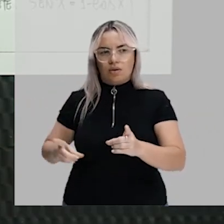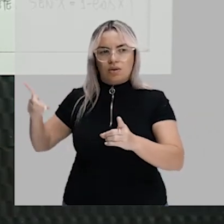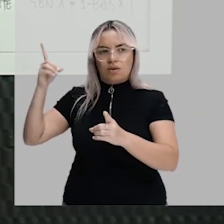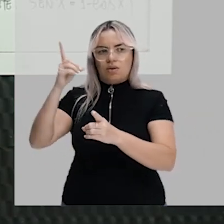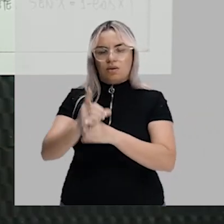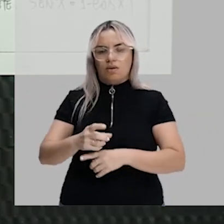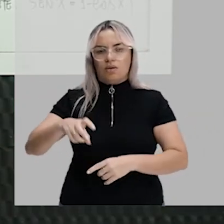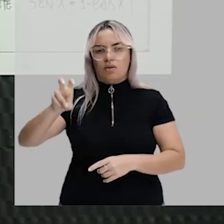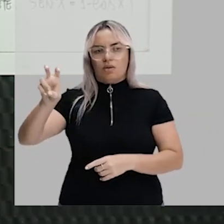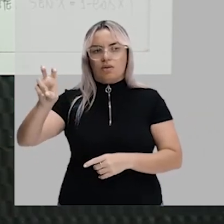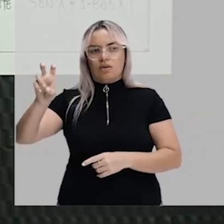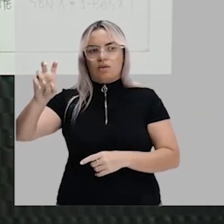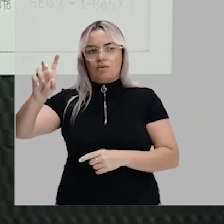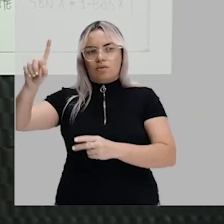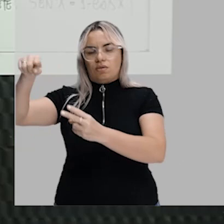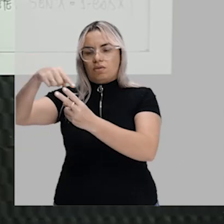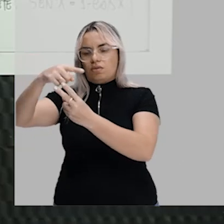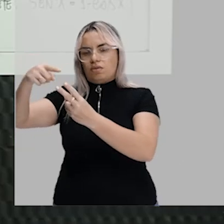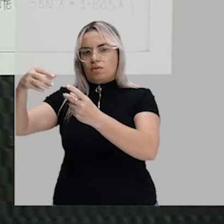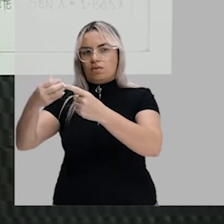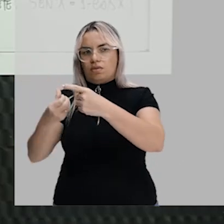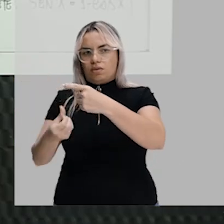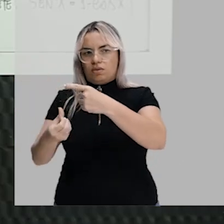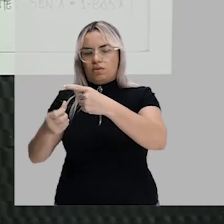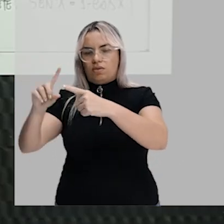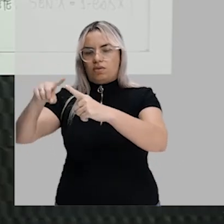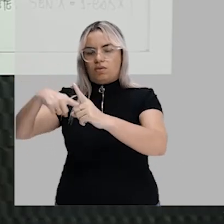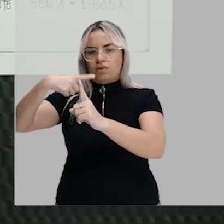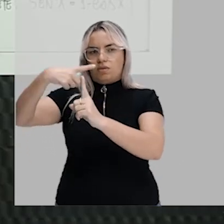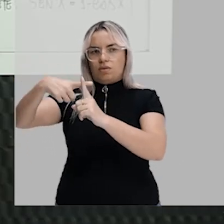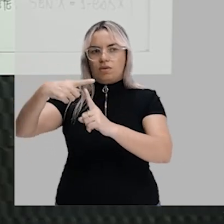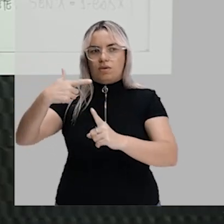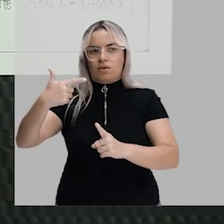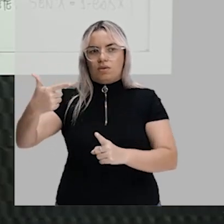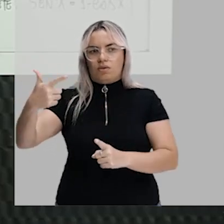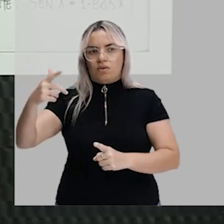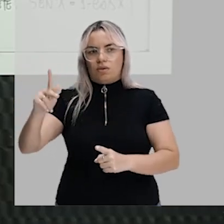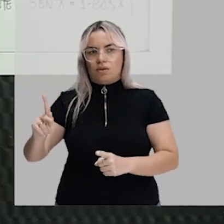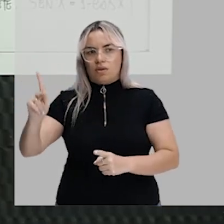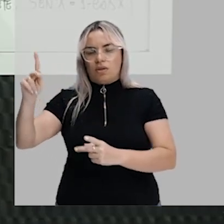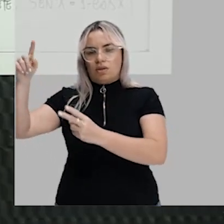pi so 6 + 2 k PI